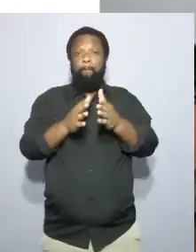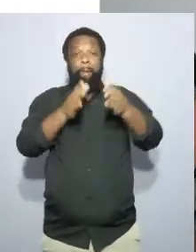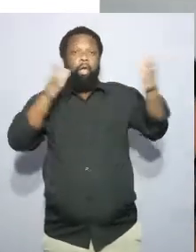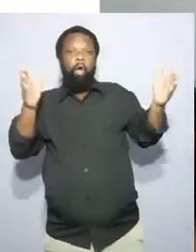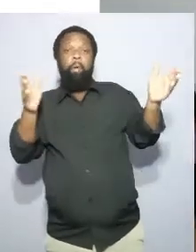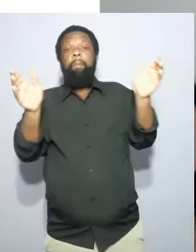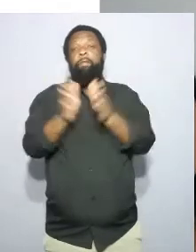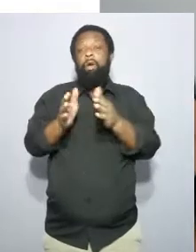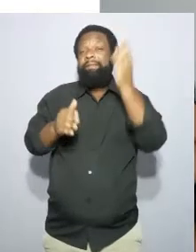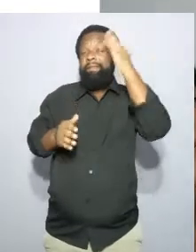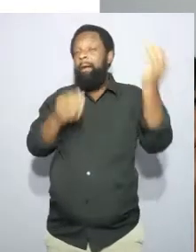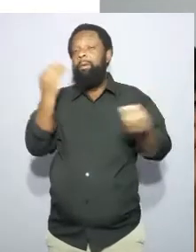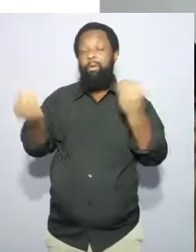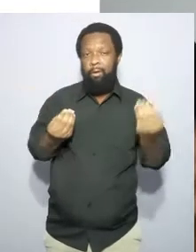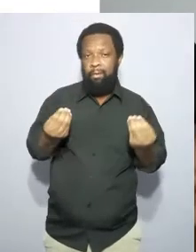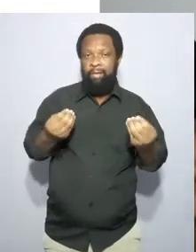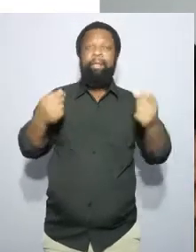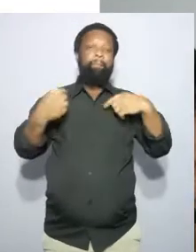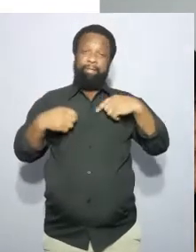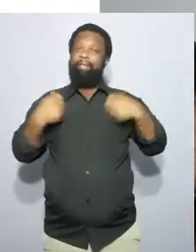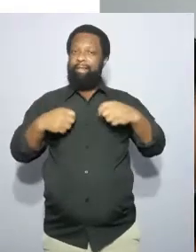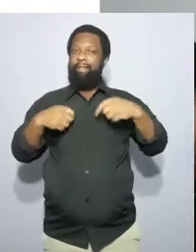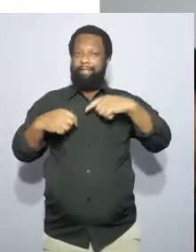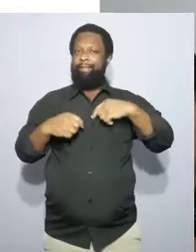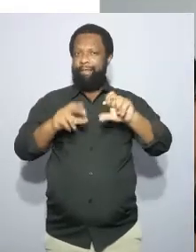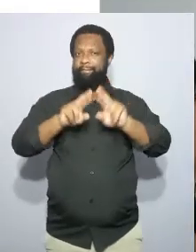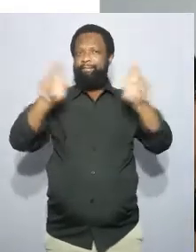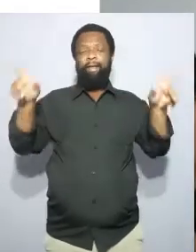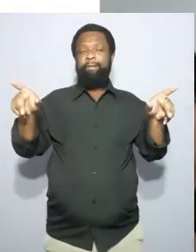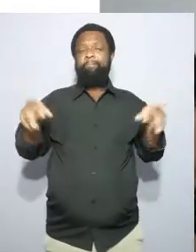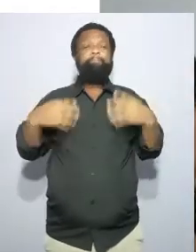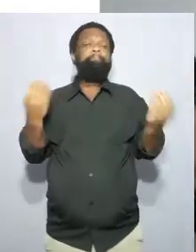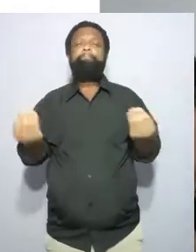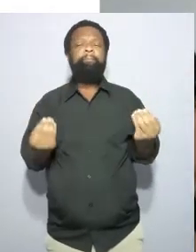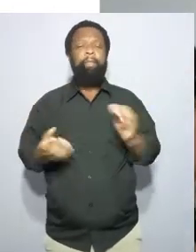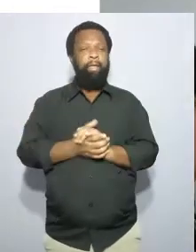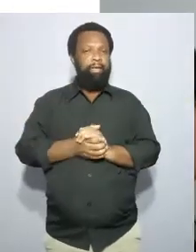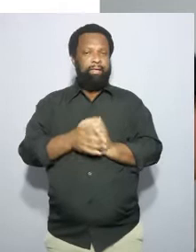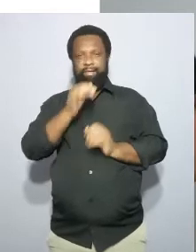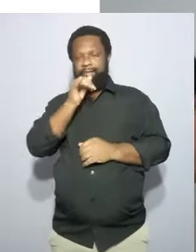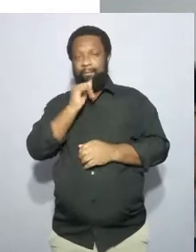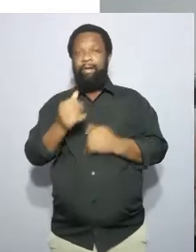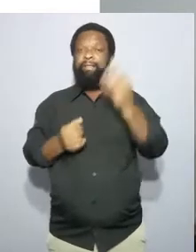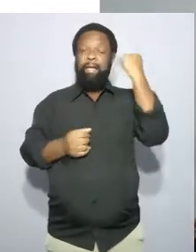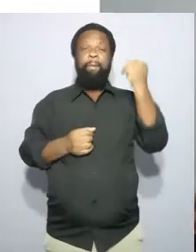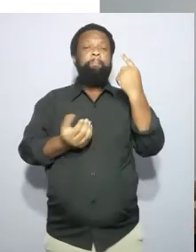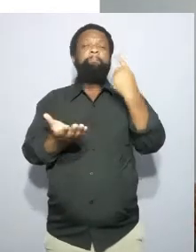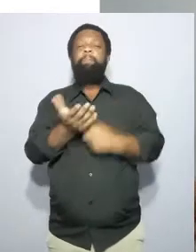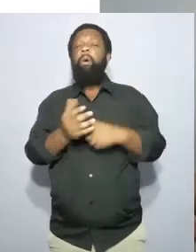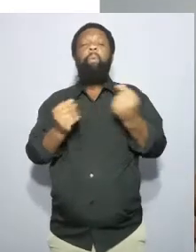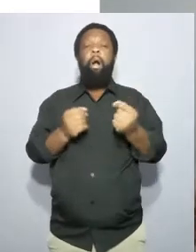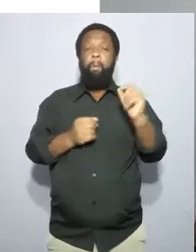maior e quem é menor? Porque precisa existir uma diferença, né? Então, o que acontece? Para a gente poder definir